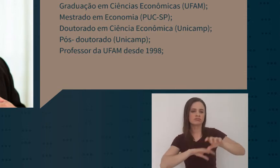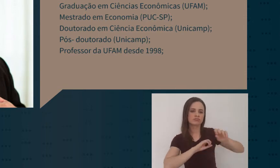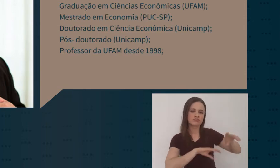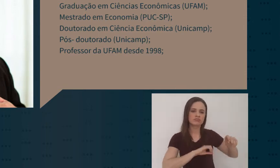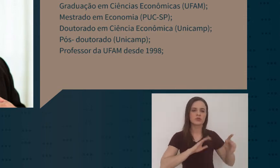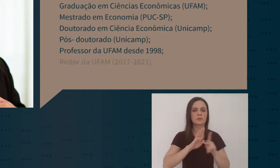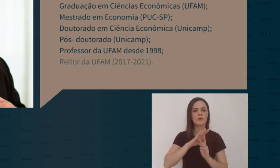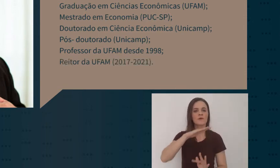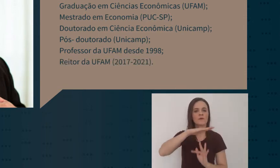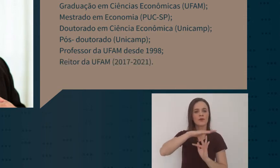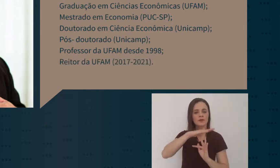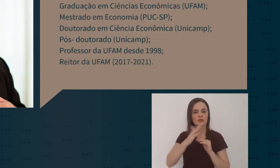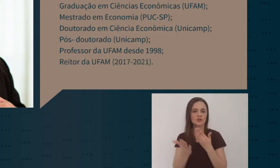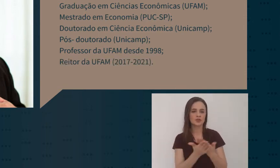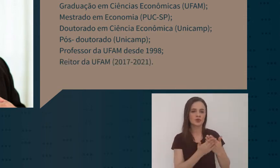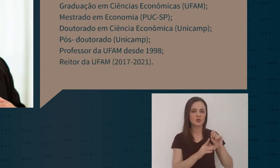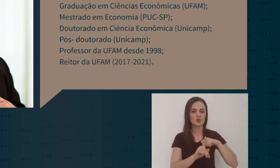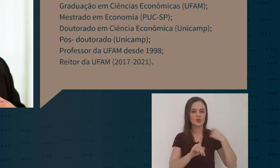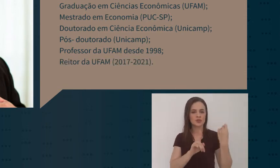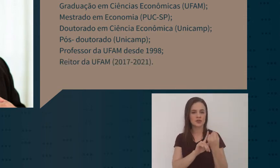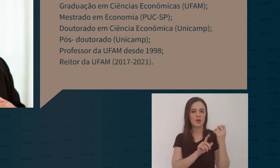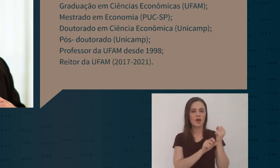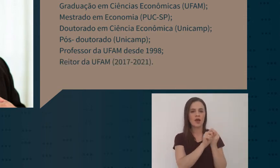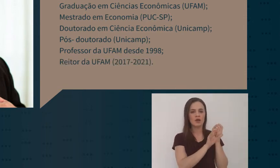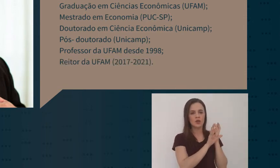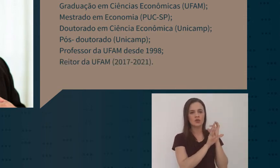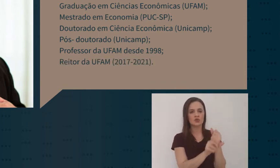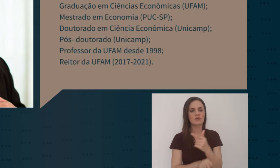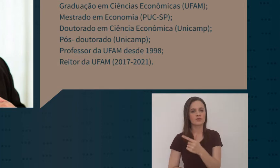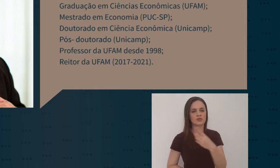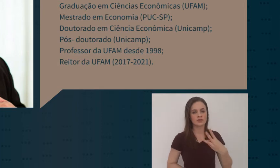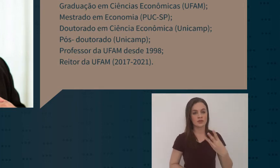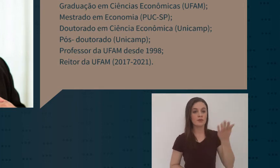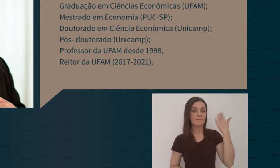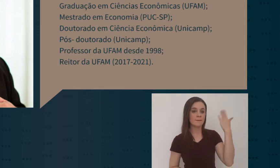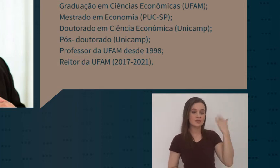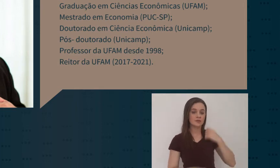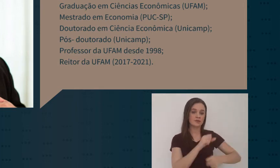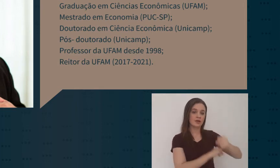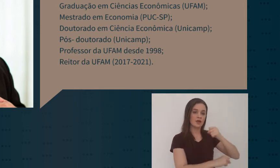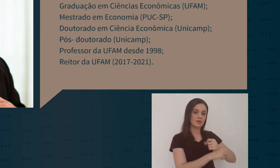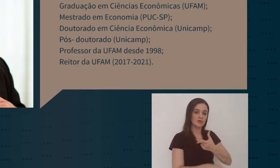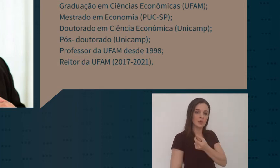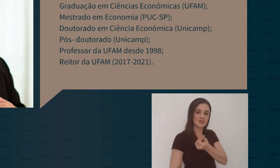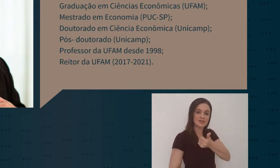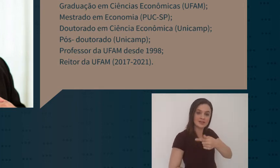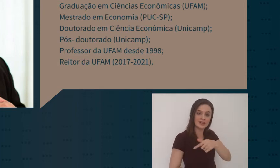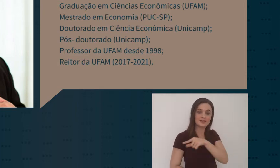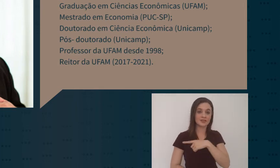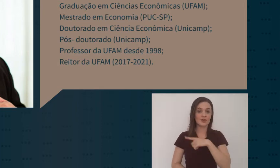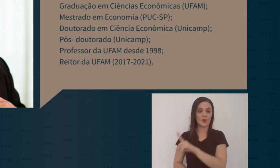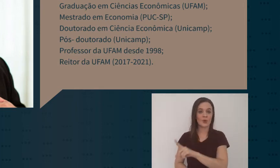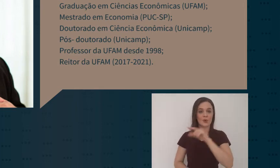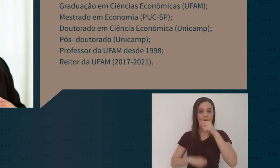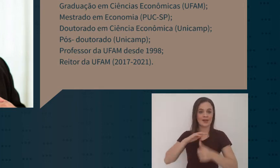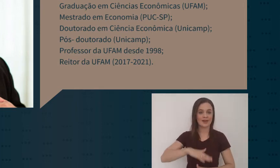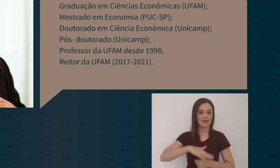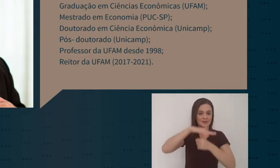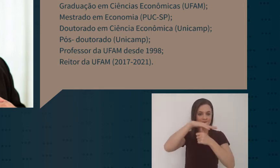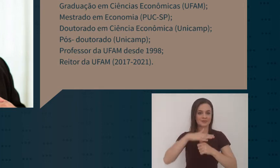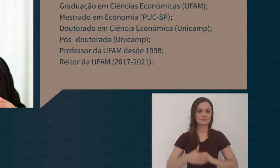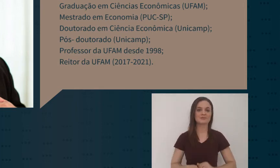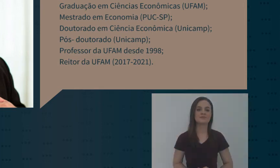23 anos. Em 2017, passou a exercer o cargo de reitor após consulta à